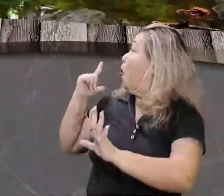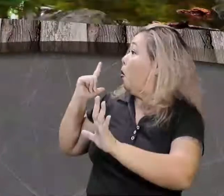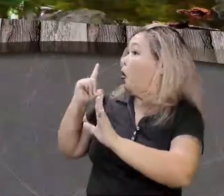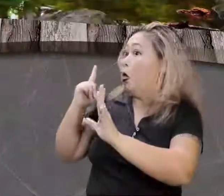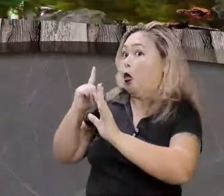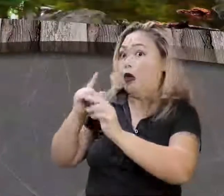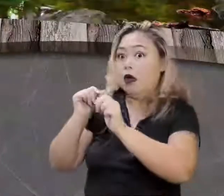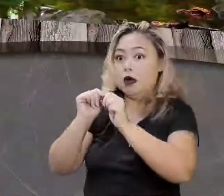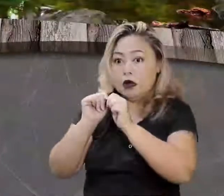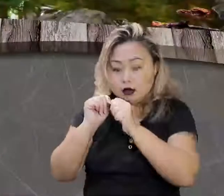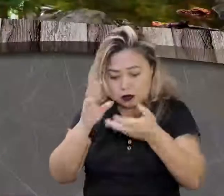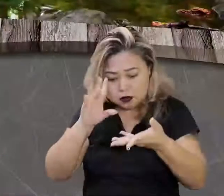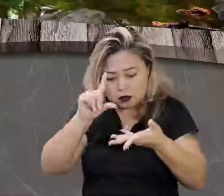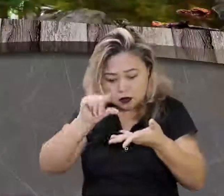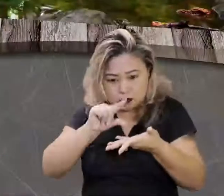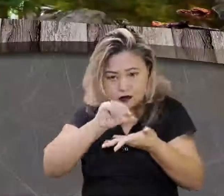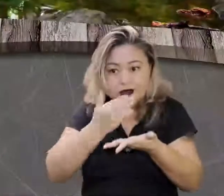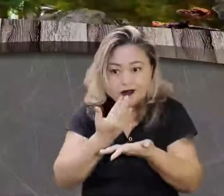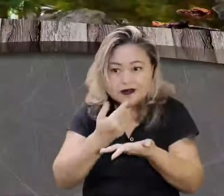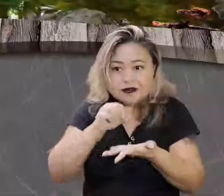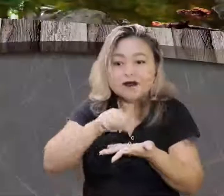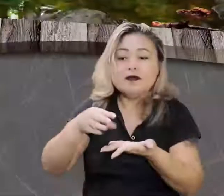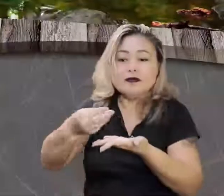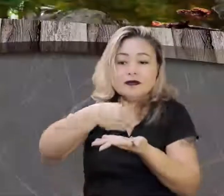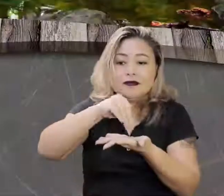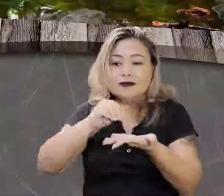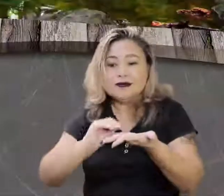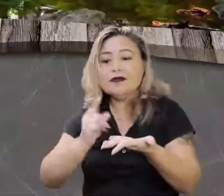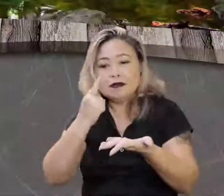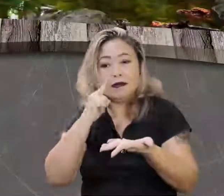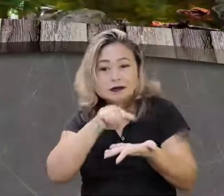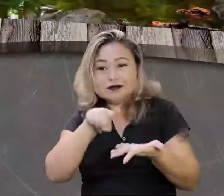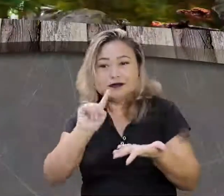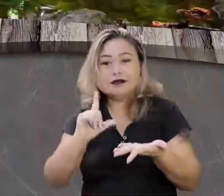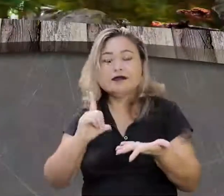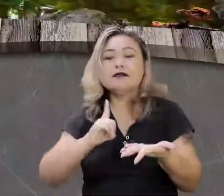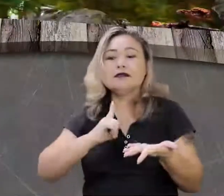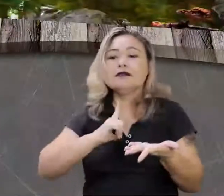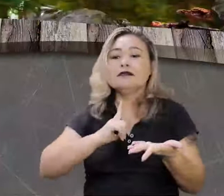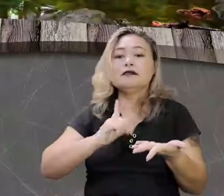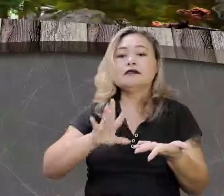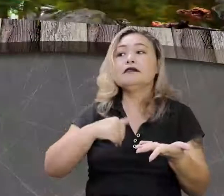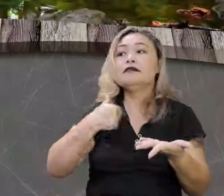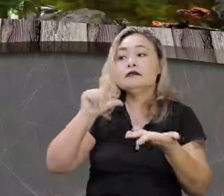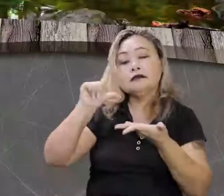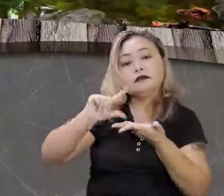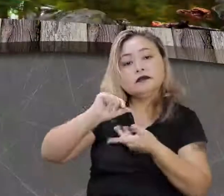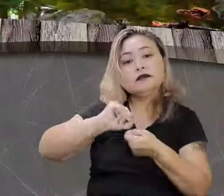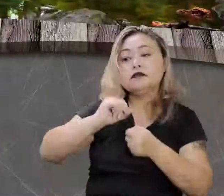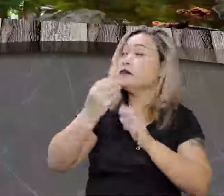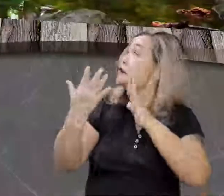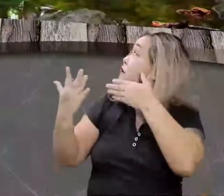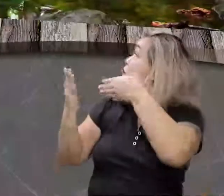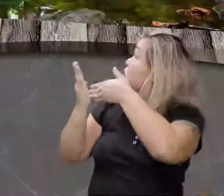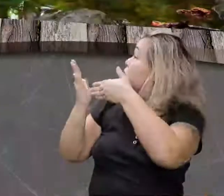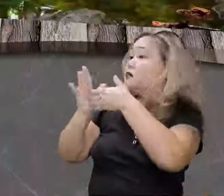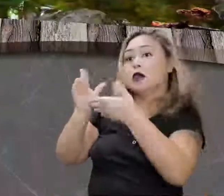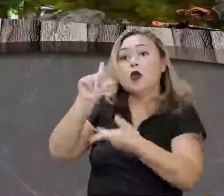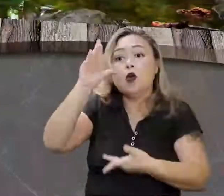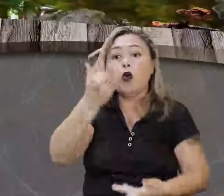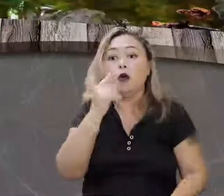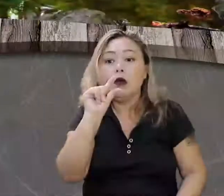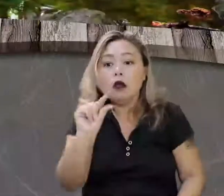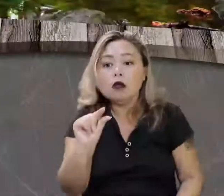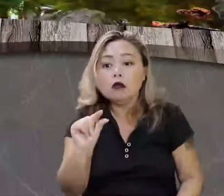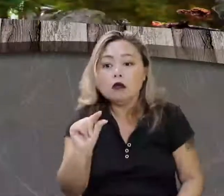diminuindo aqui, eu vou ter que diminuir a quantidade de alimento que eu vou colocar no prato. Não sei se você já passou por isso. Aí você vai diminuindo. Então os outros que estão lá no final não vai comer